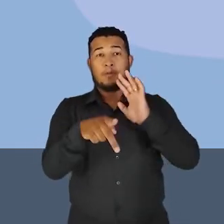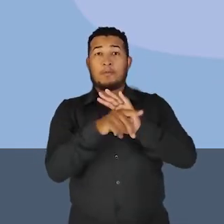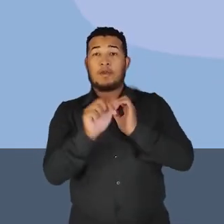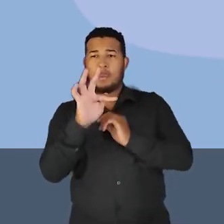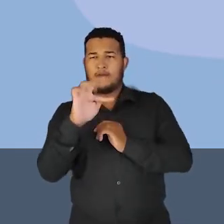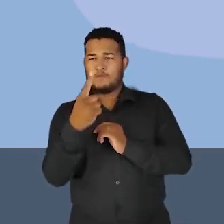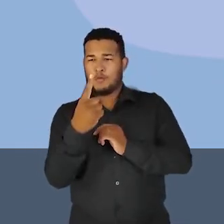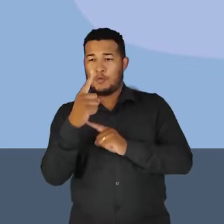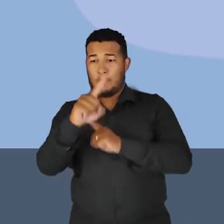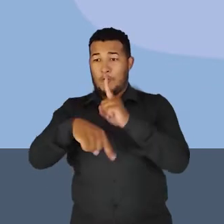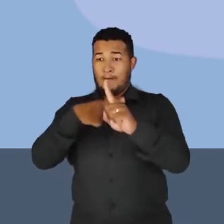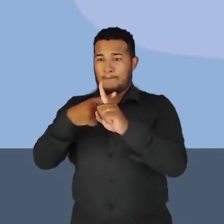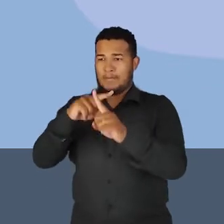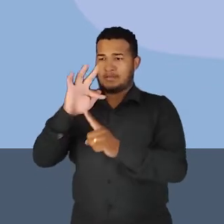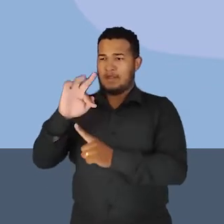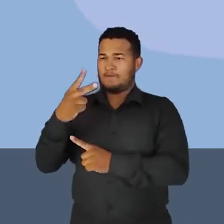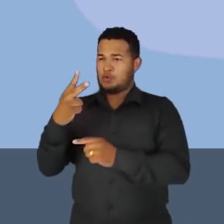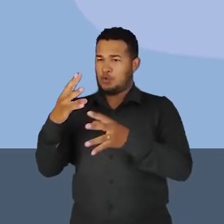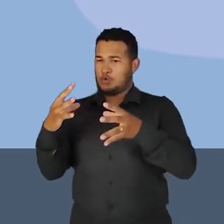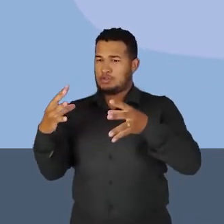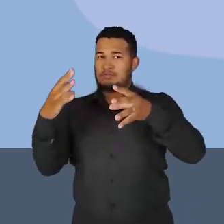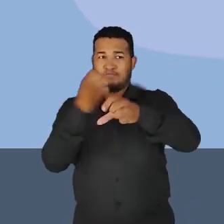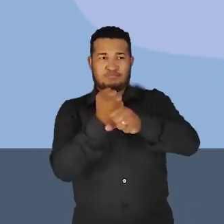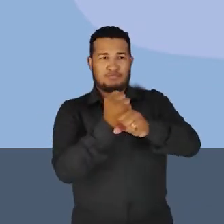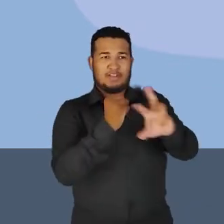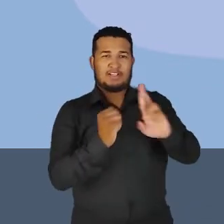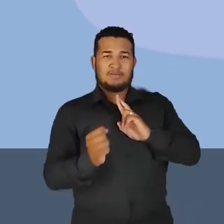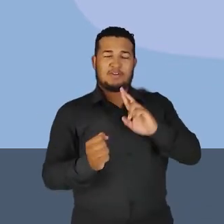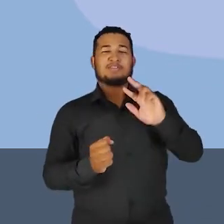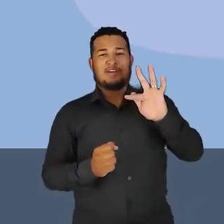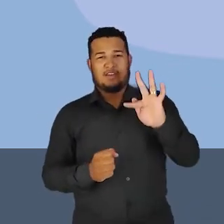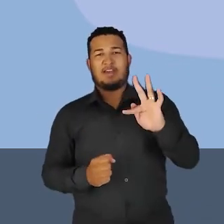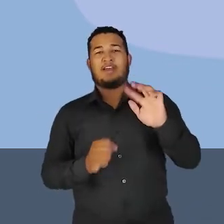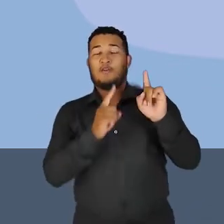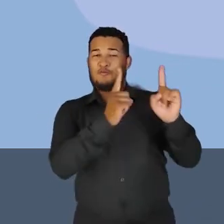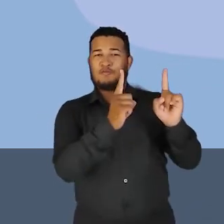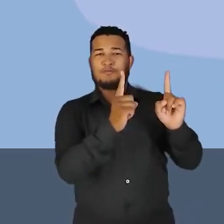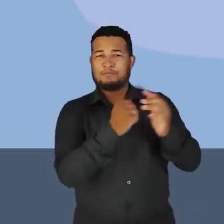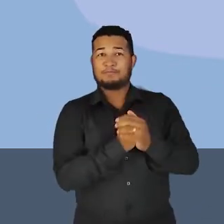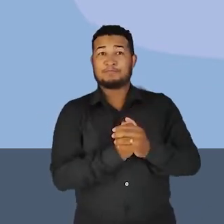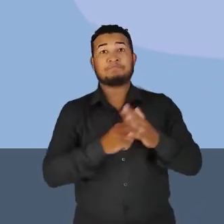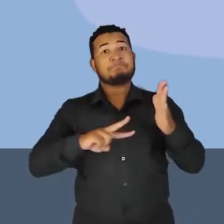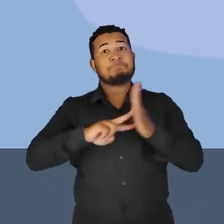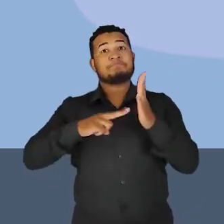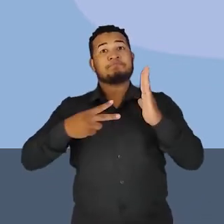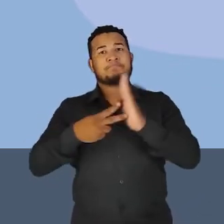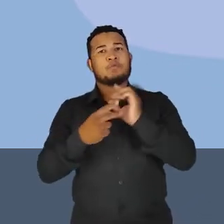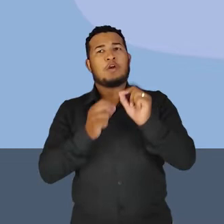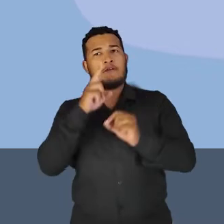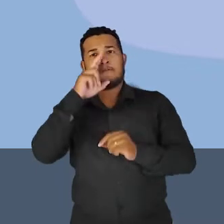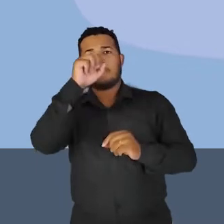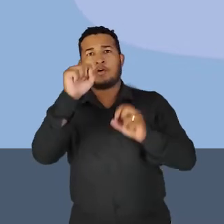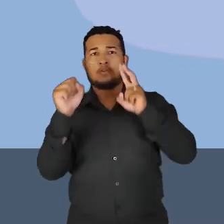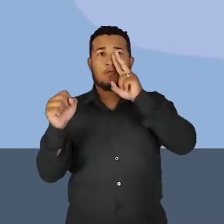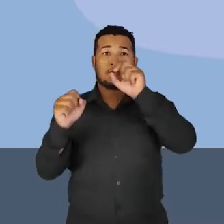F1 mais o módulo do vetor F2. E para o nosso exemplo, esta intensidade vai ser 80 mais 100.